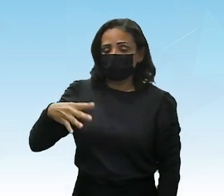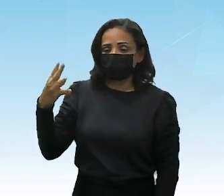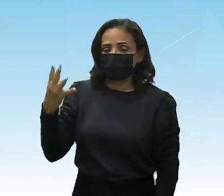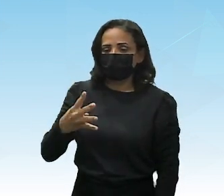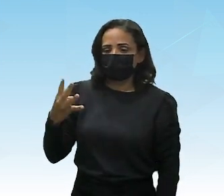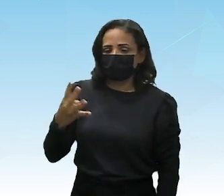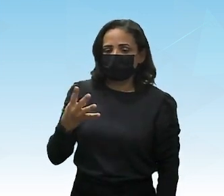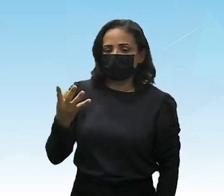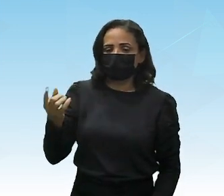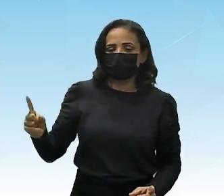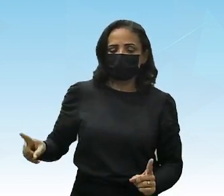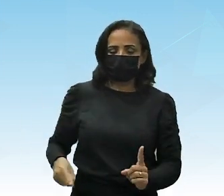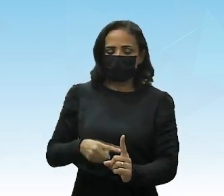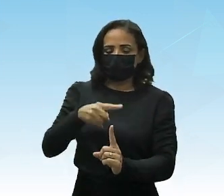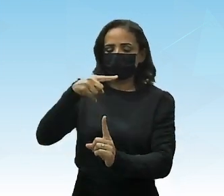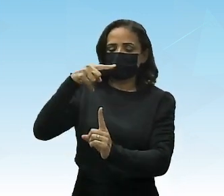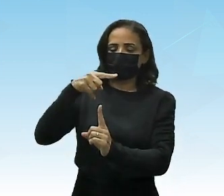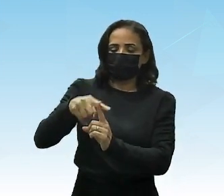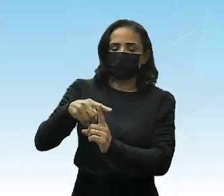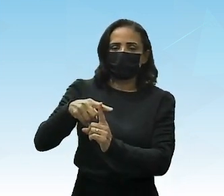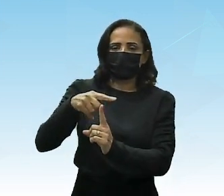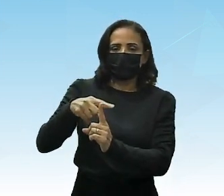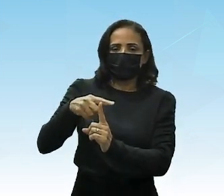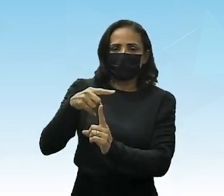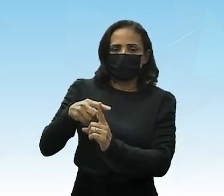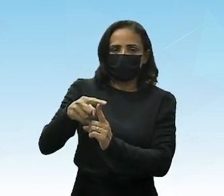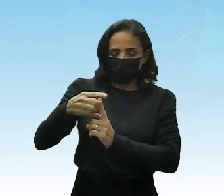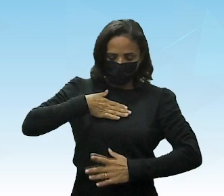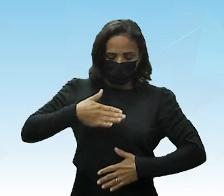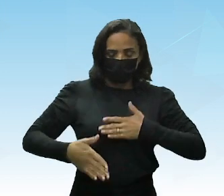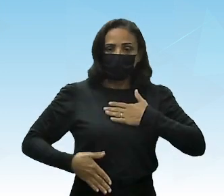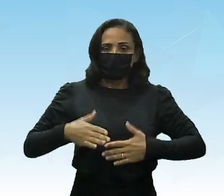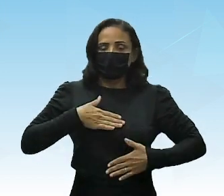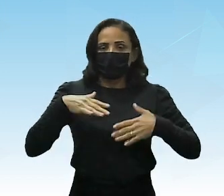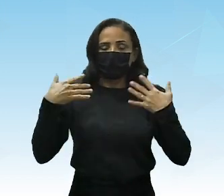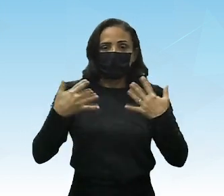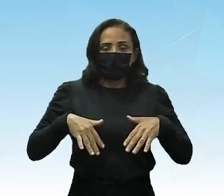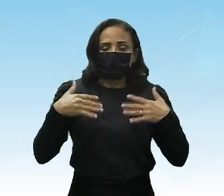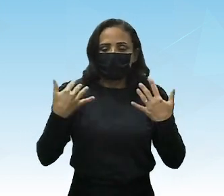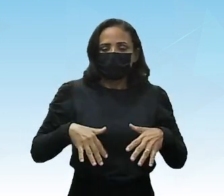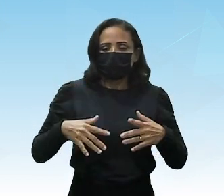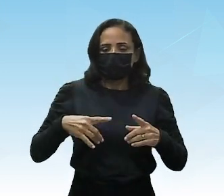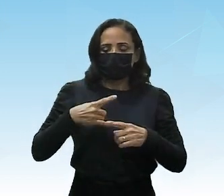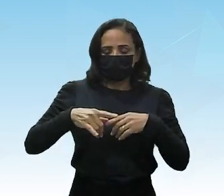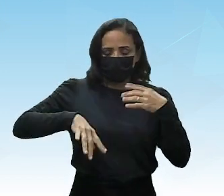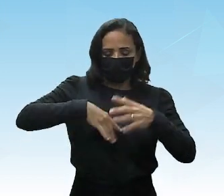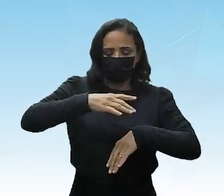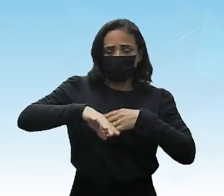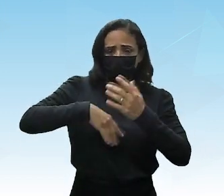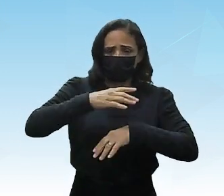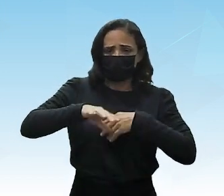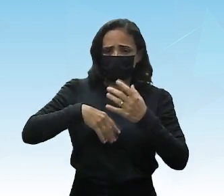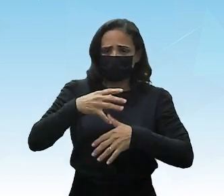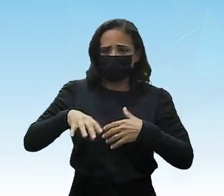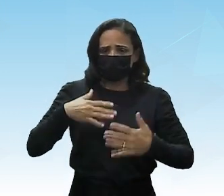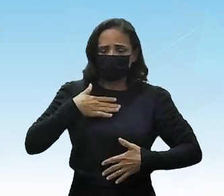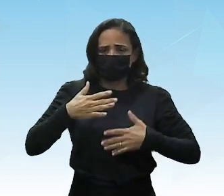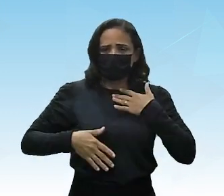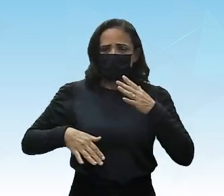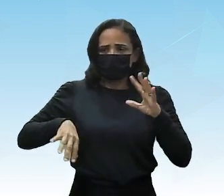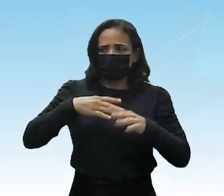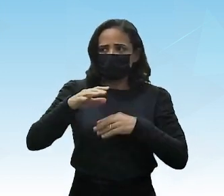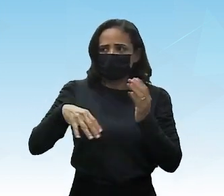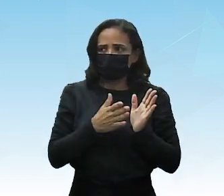criança é positiva, ela vai ter 1 tonelada de proteína RH dentro do corpo dela. Aí, ó, esse anti-RH vai destruindo essas proteínas, que vai